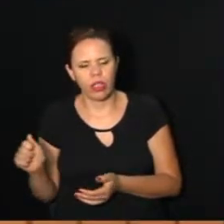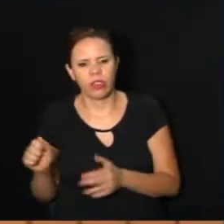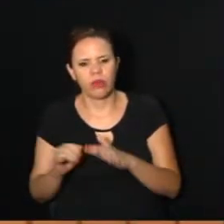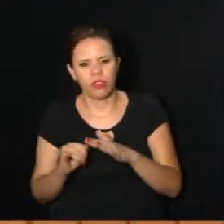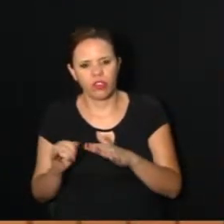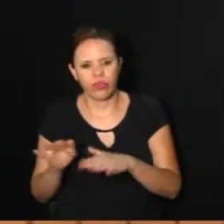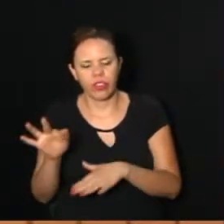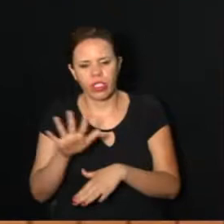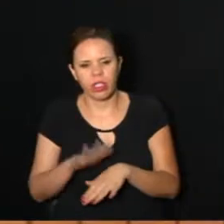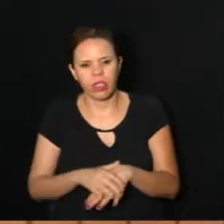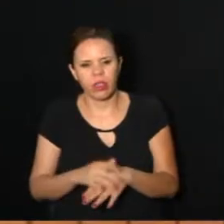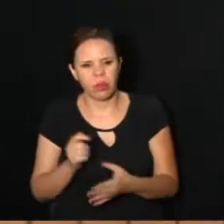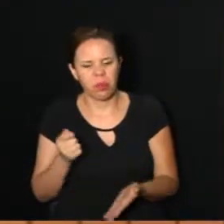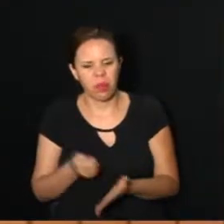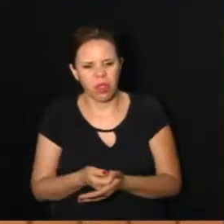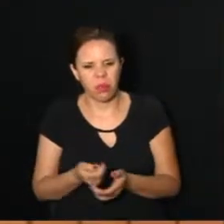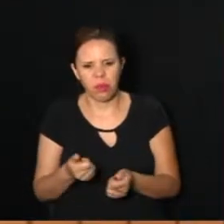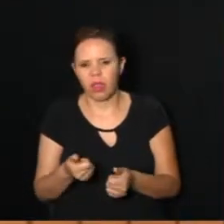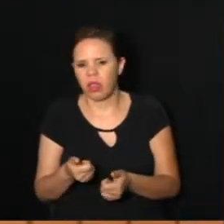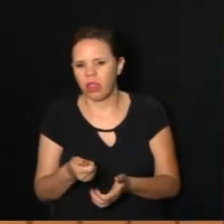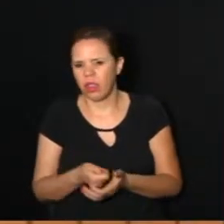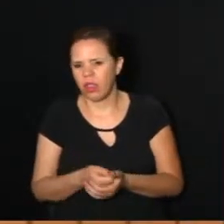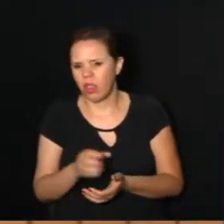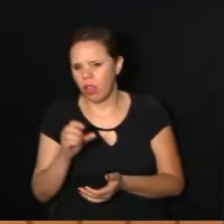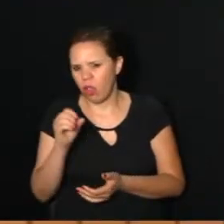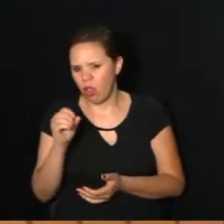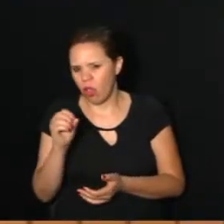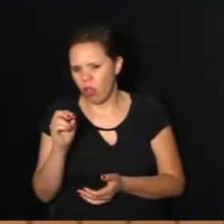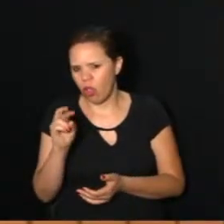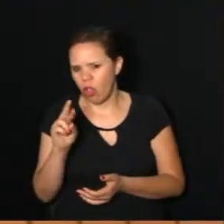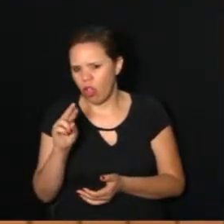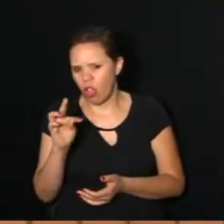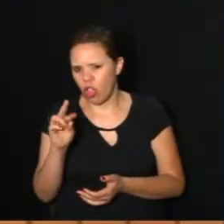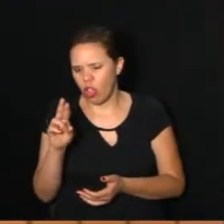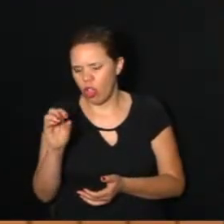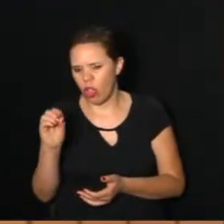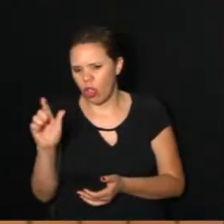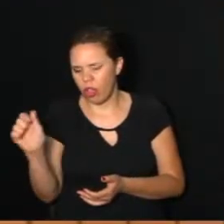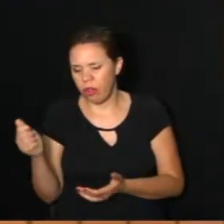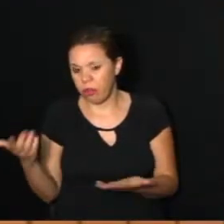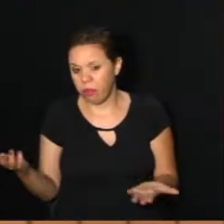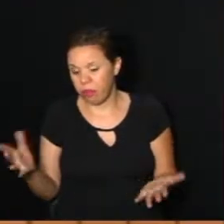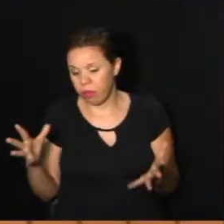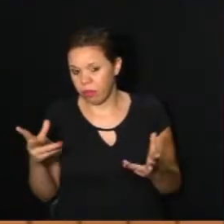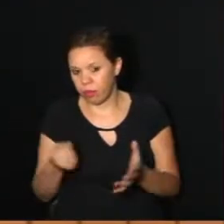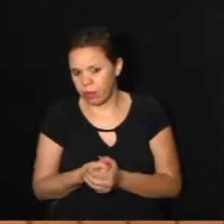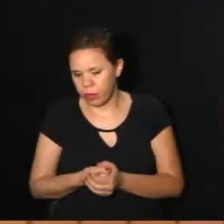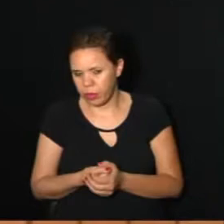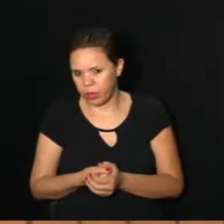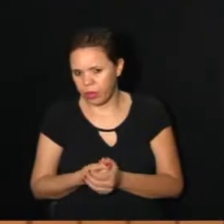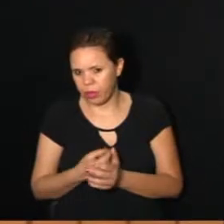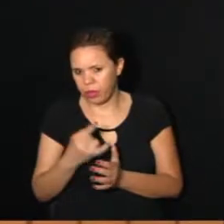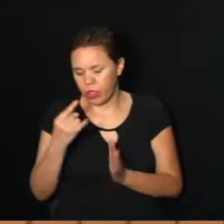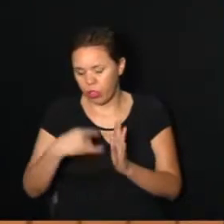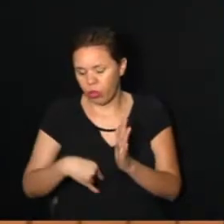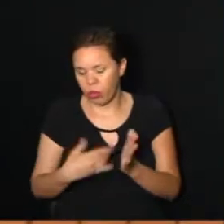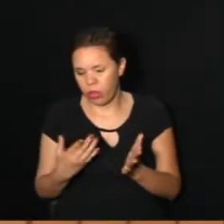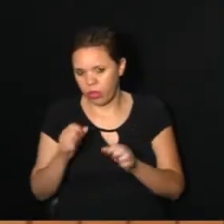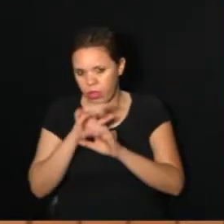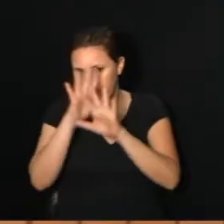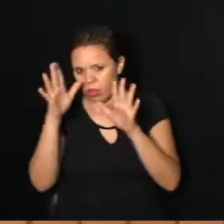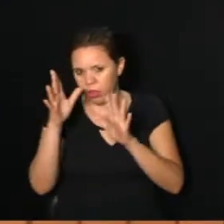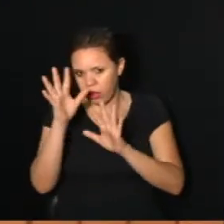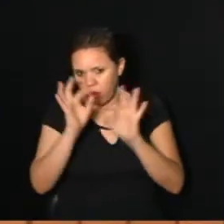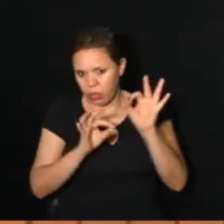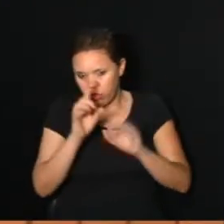aí não pagam outorga, benemerentes não pagam outorga, e então tem todo esse esclarecimento no plano diretor,